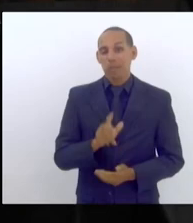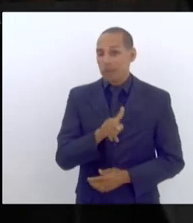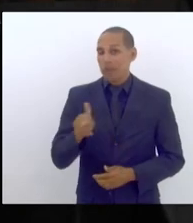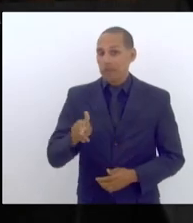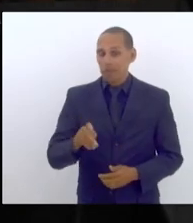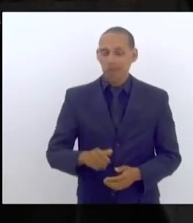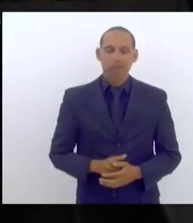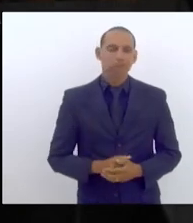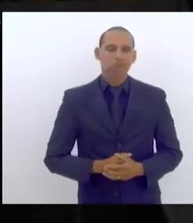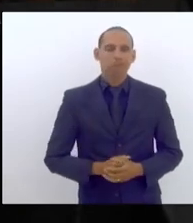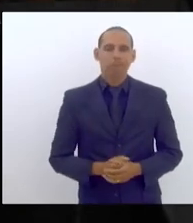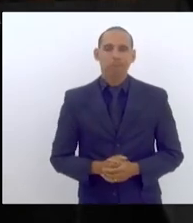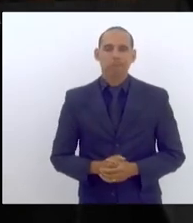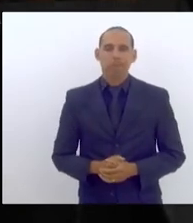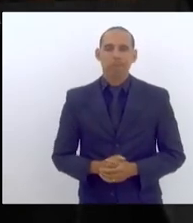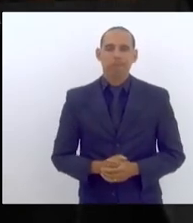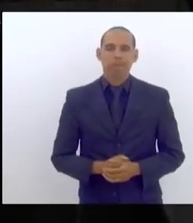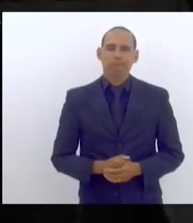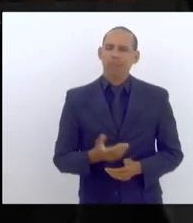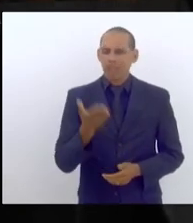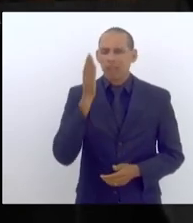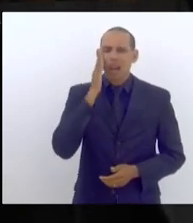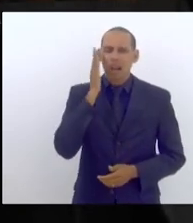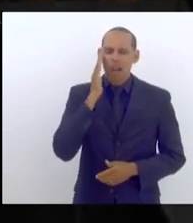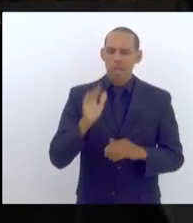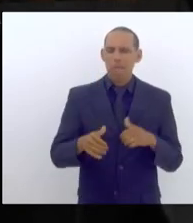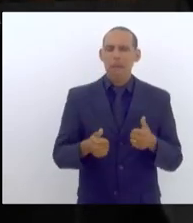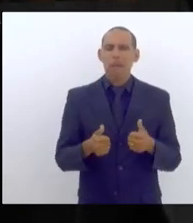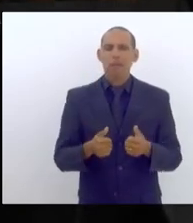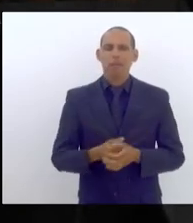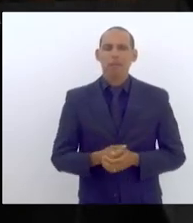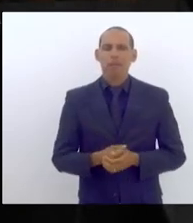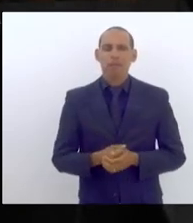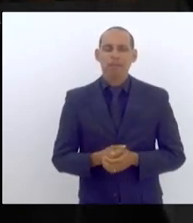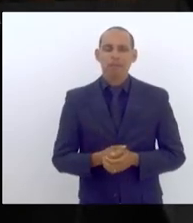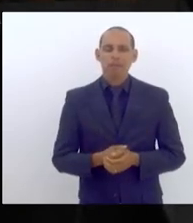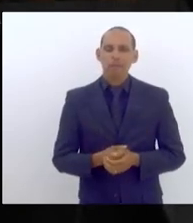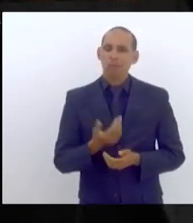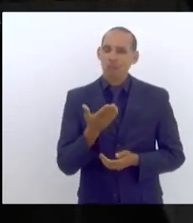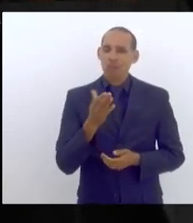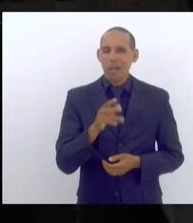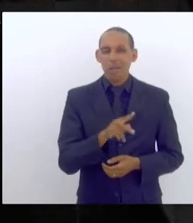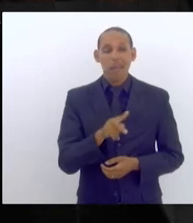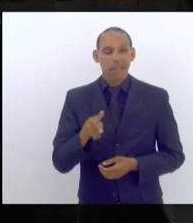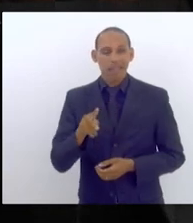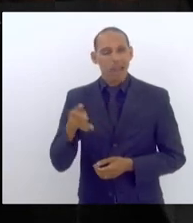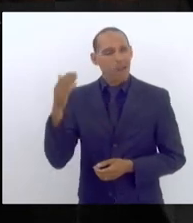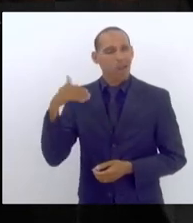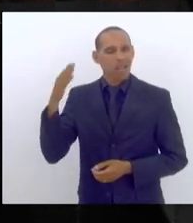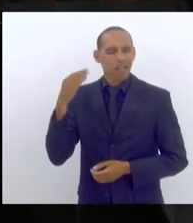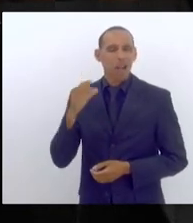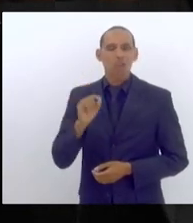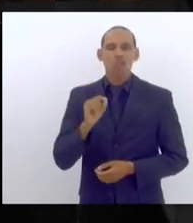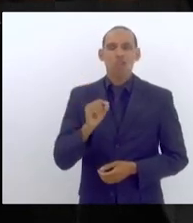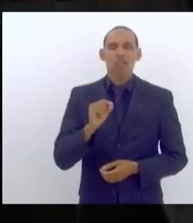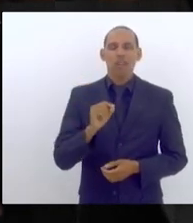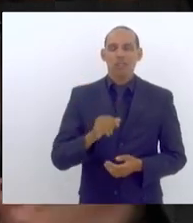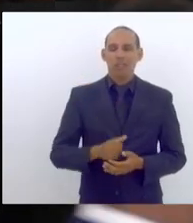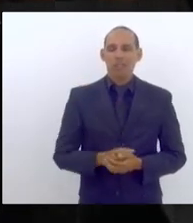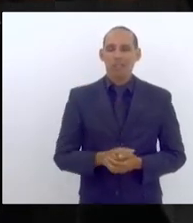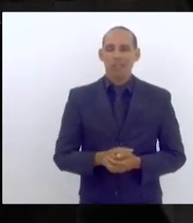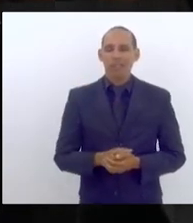Presidente, como sabe bem, Vossa Excelência presidia o